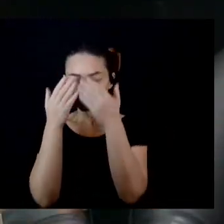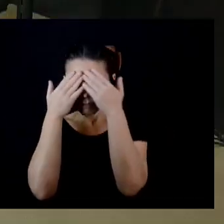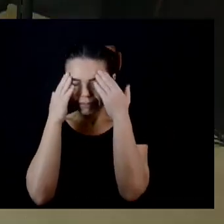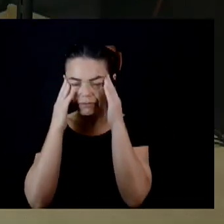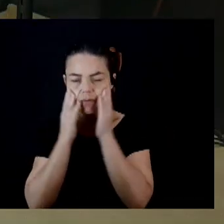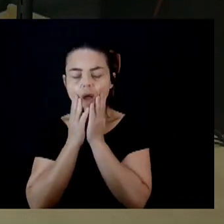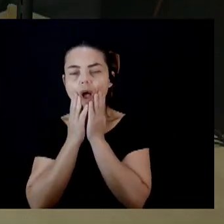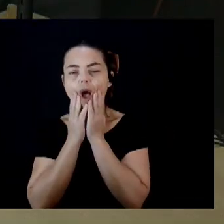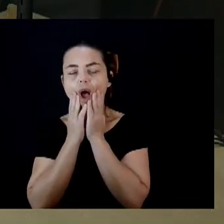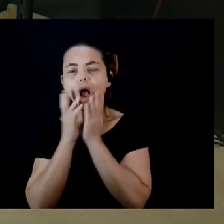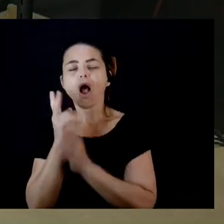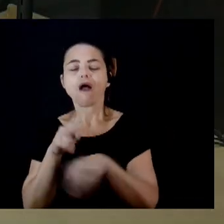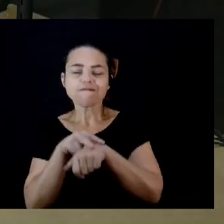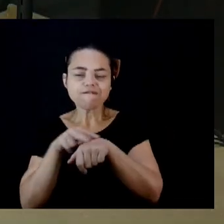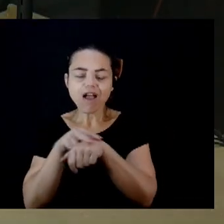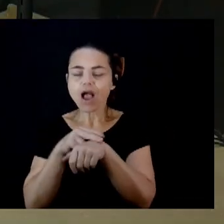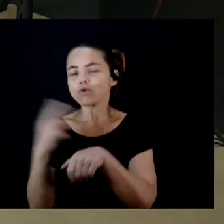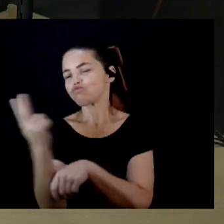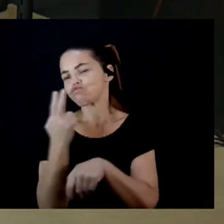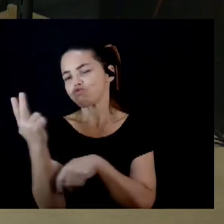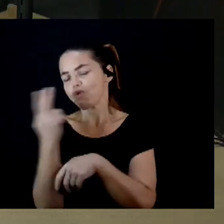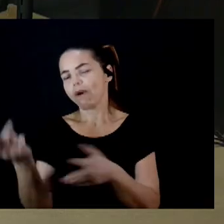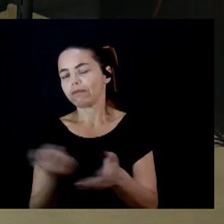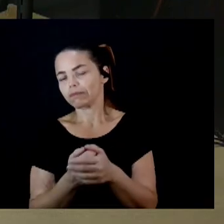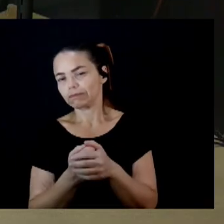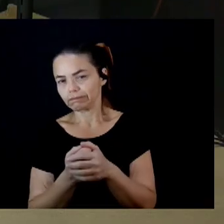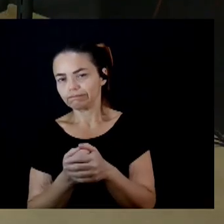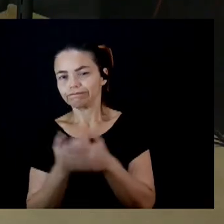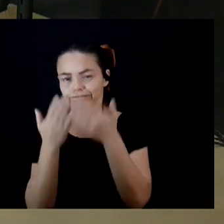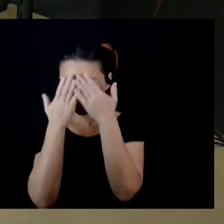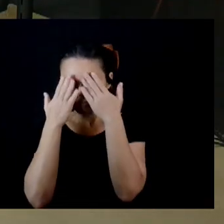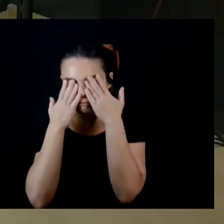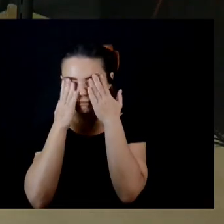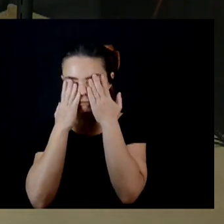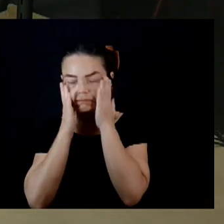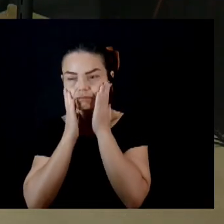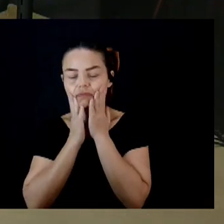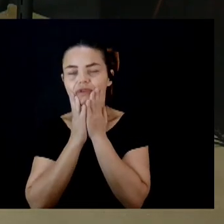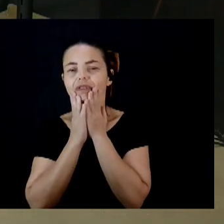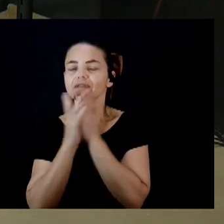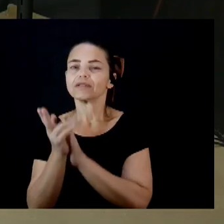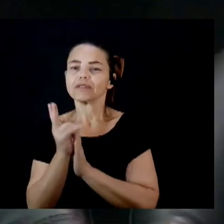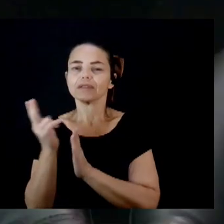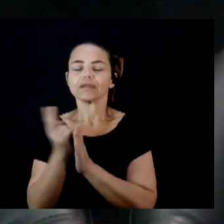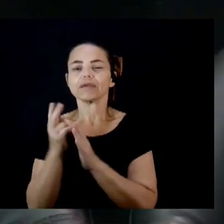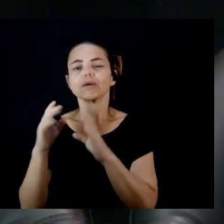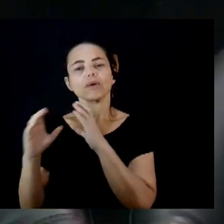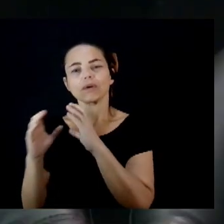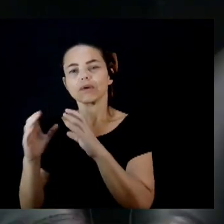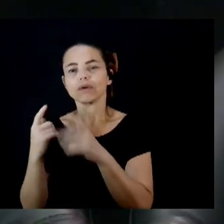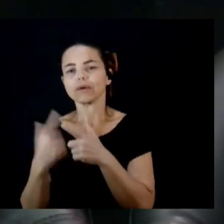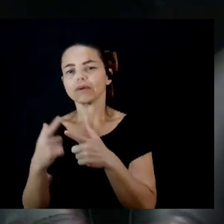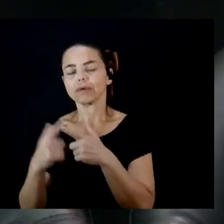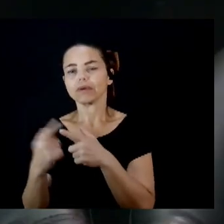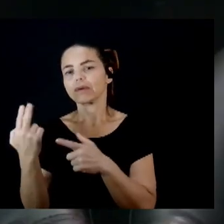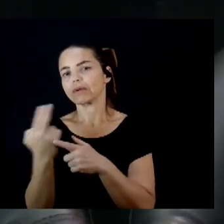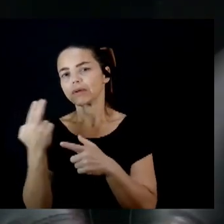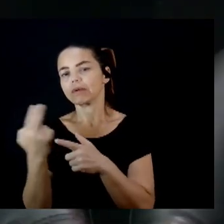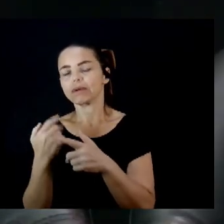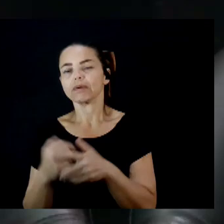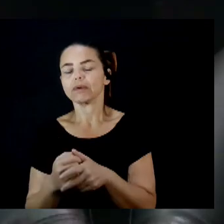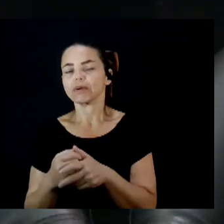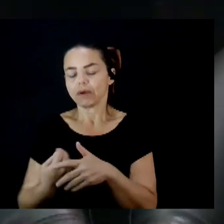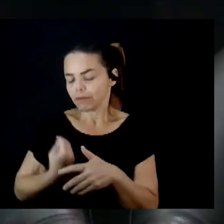dá. Eu dormindo toda noite com essa máscara verde ao meu lado, entendeu? Não dá. É comunicação, Mirna, porque não adianta. Você pode conviver